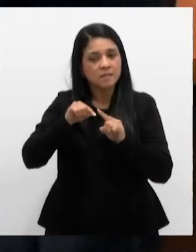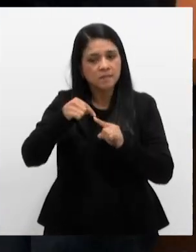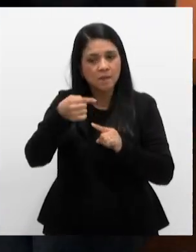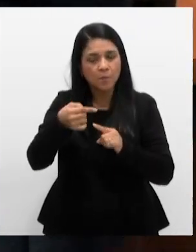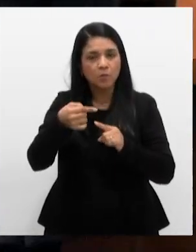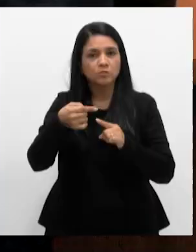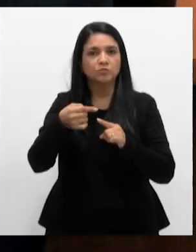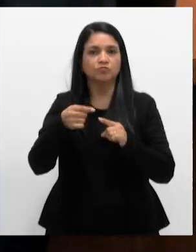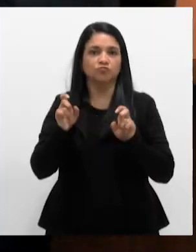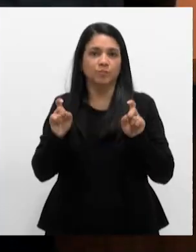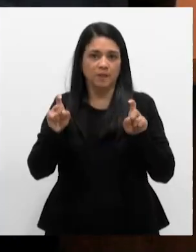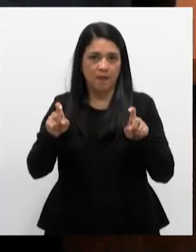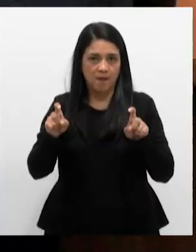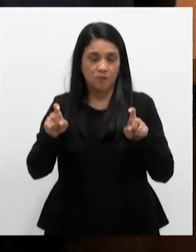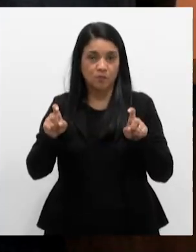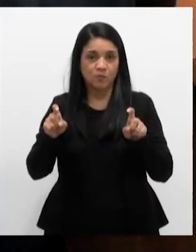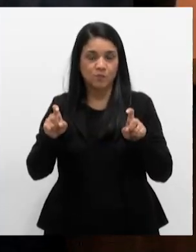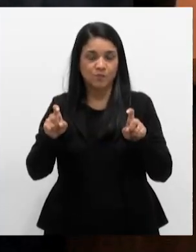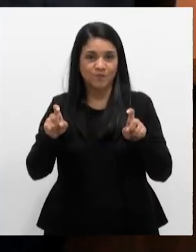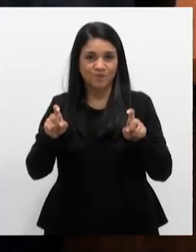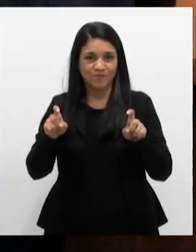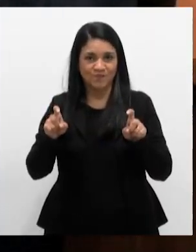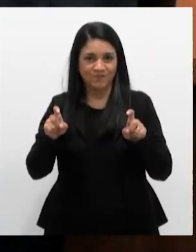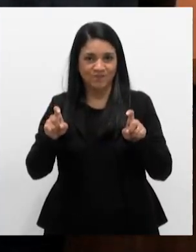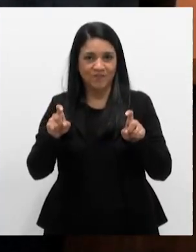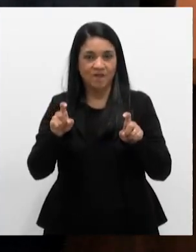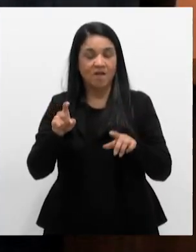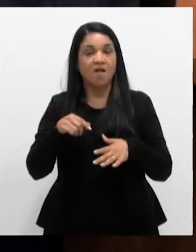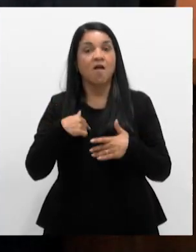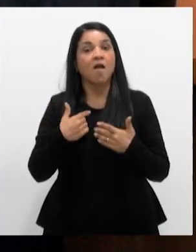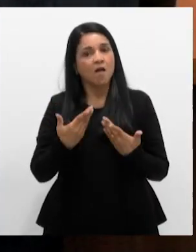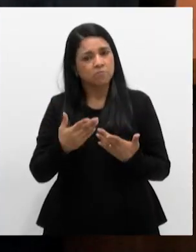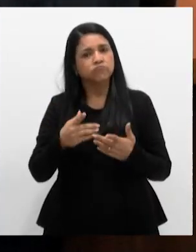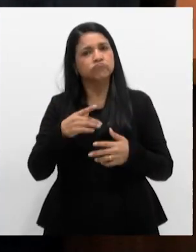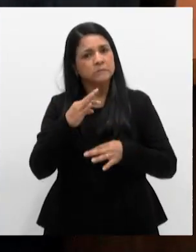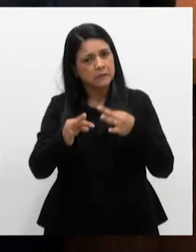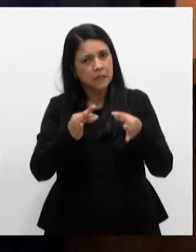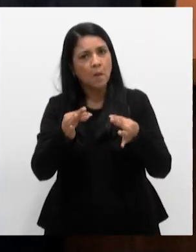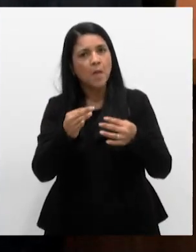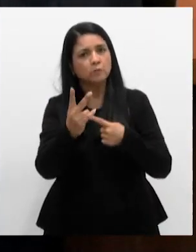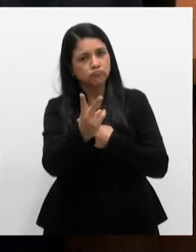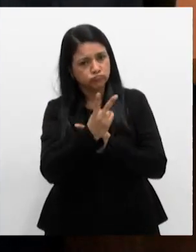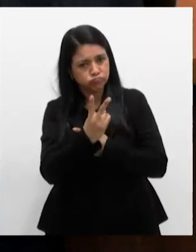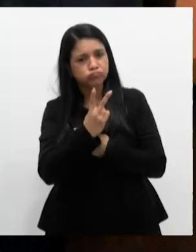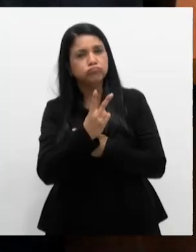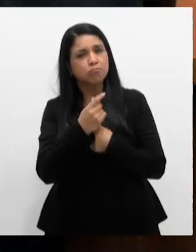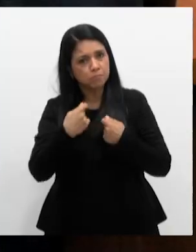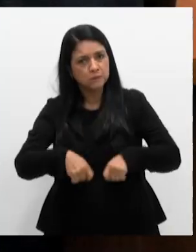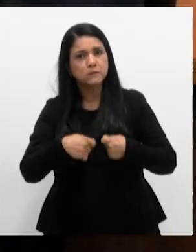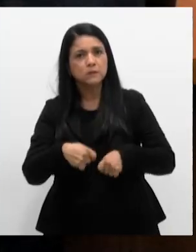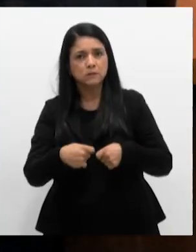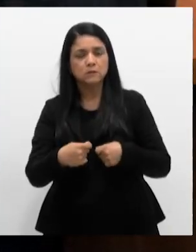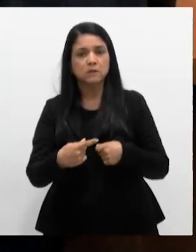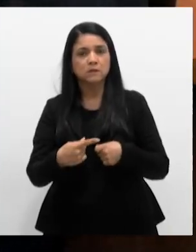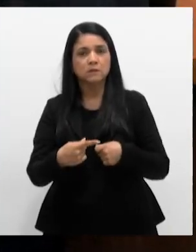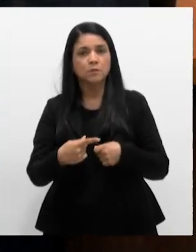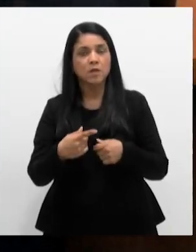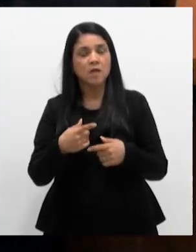possa ter o tratamento referenciado à altura de quem enfrentou o crime organizado.